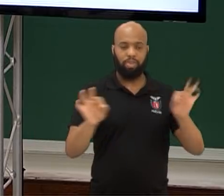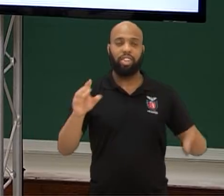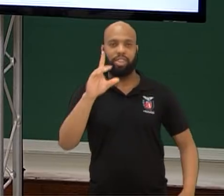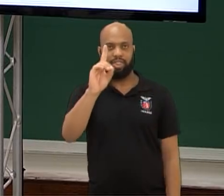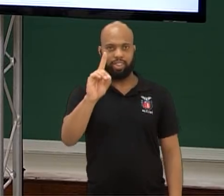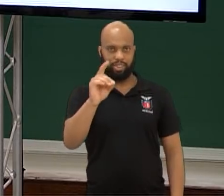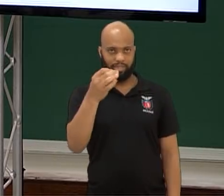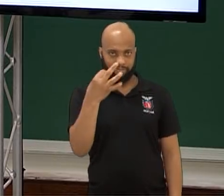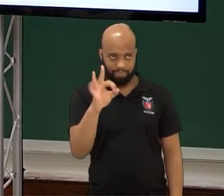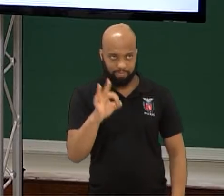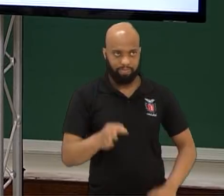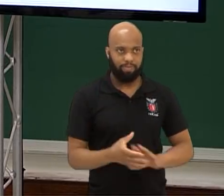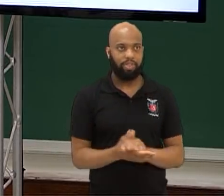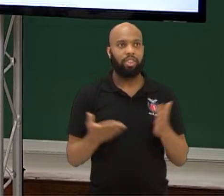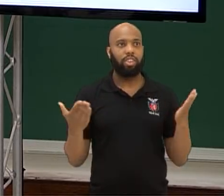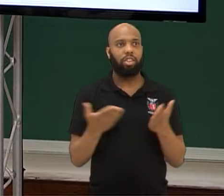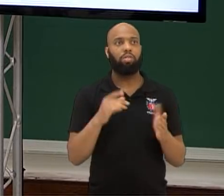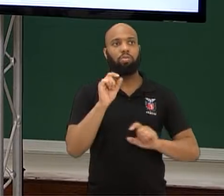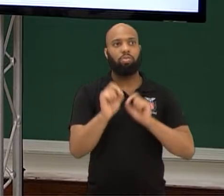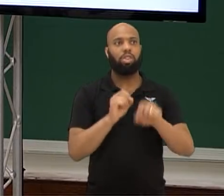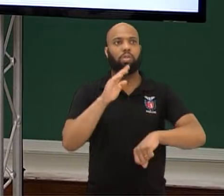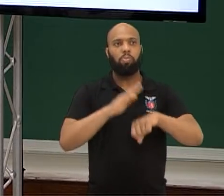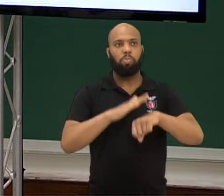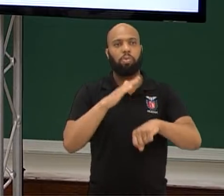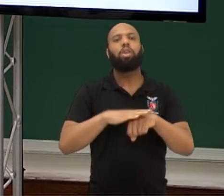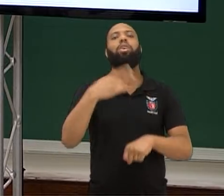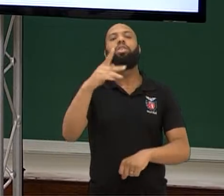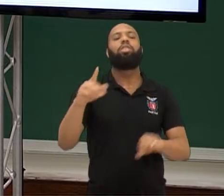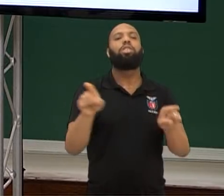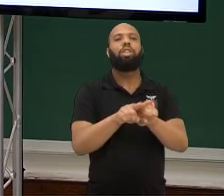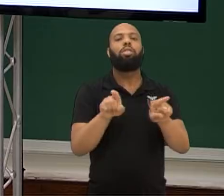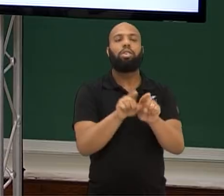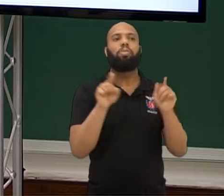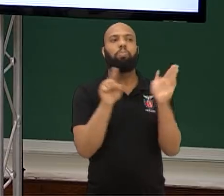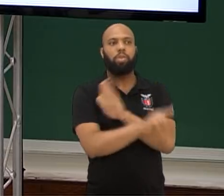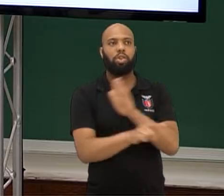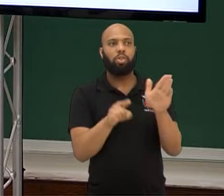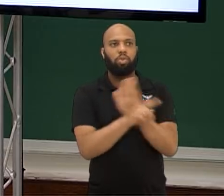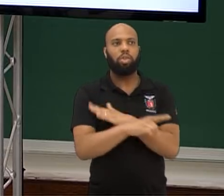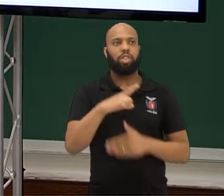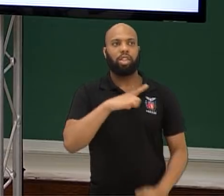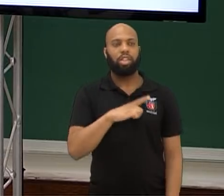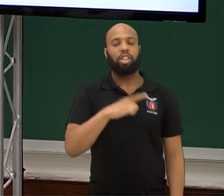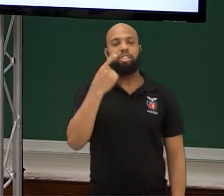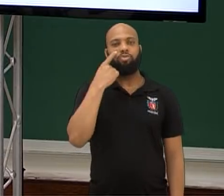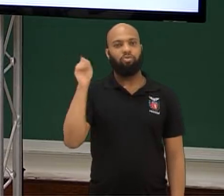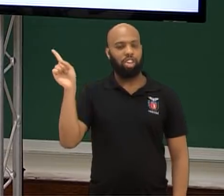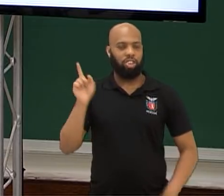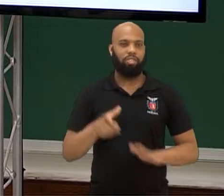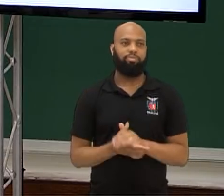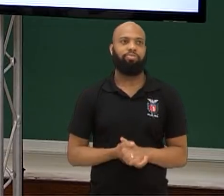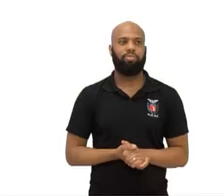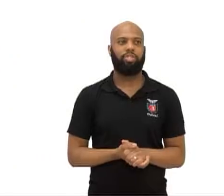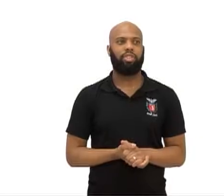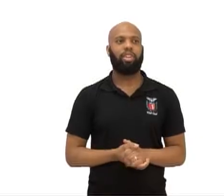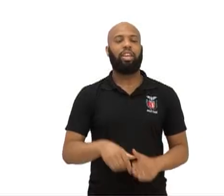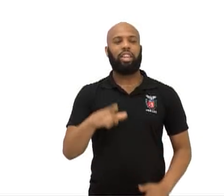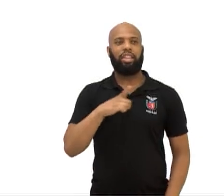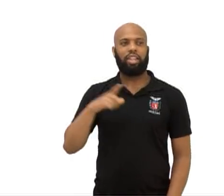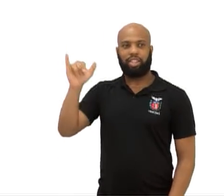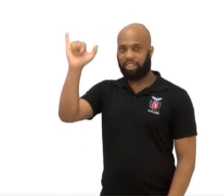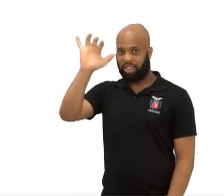diâmetro, beleza? Agora, mais um exercício para vocês resolverem. Vejamos aqui.